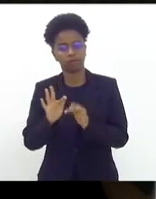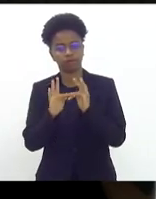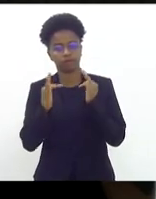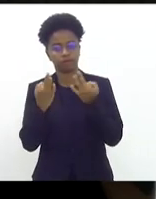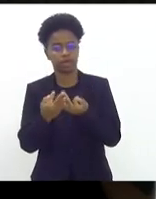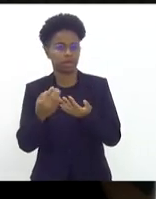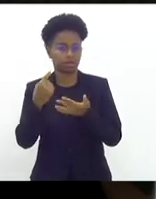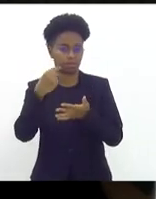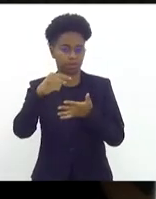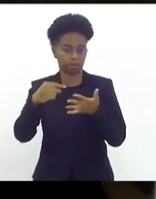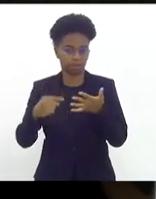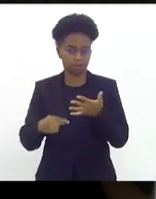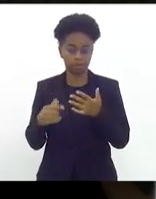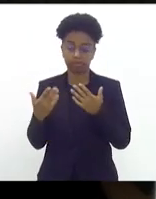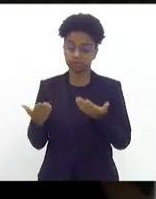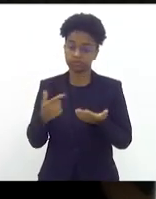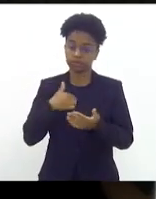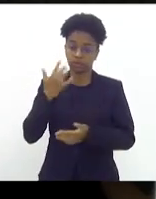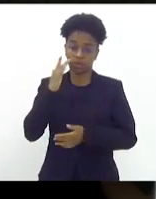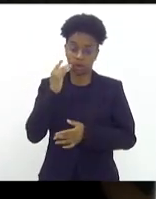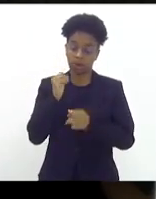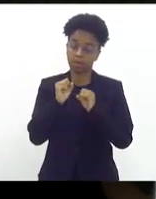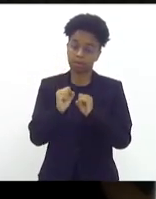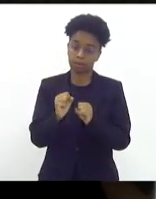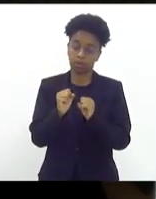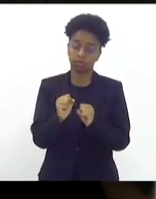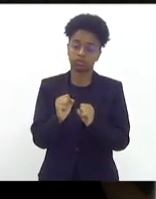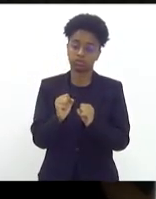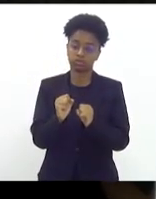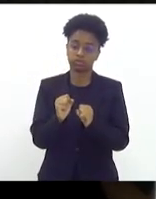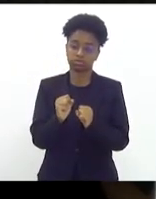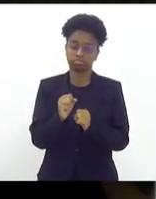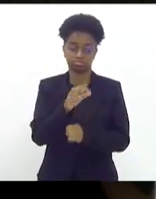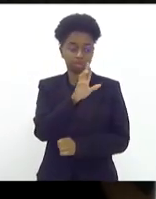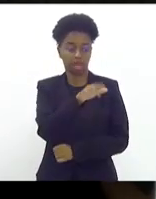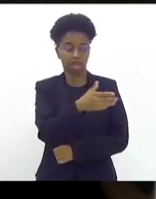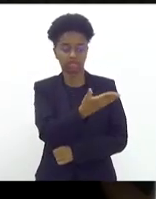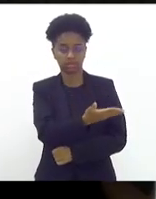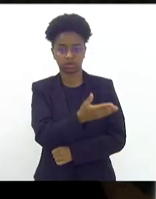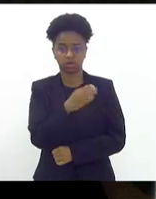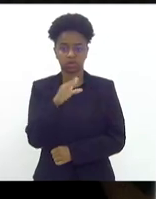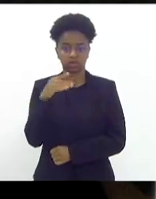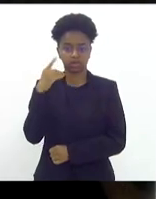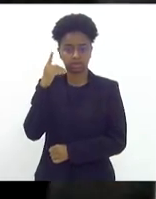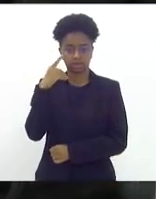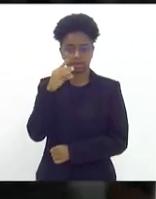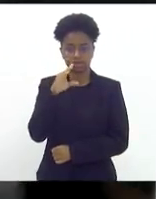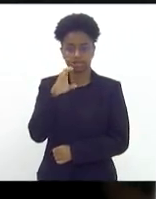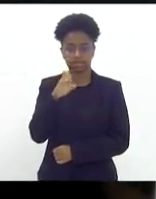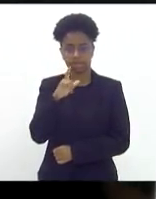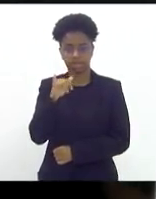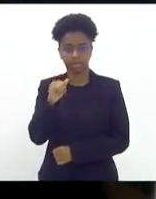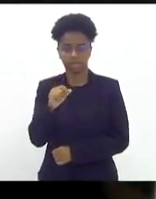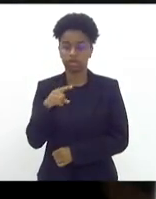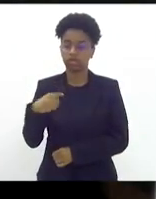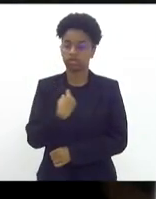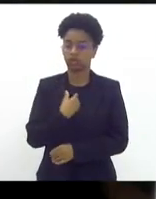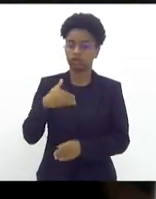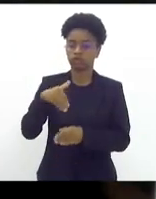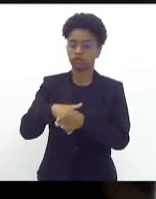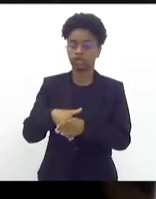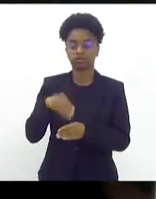etc., eu acho que pode guardar a razão a deputada Célia Jordão da gente votar pela TIS, votar pelo